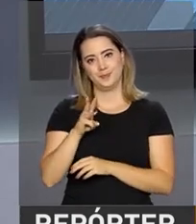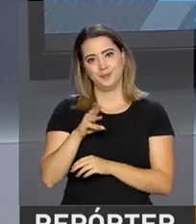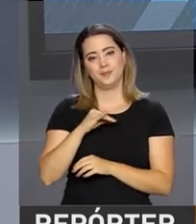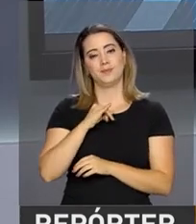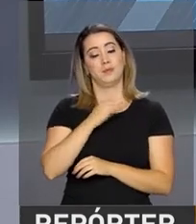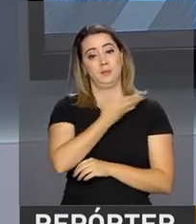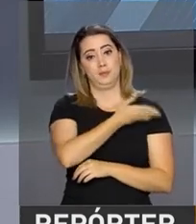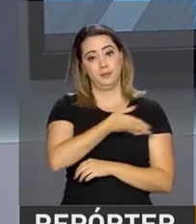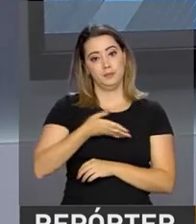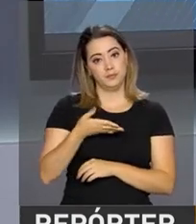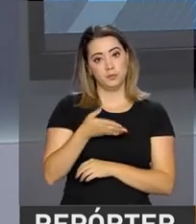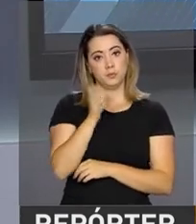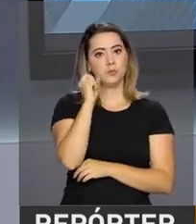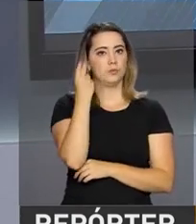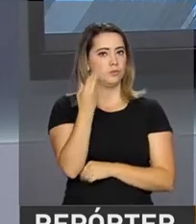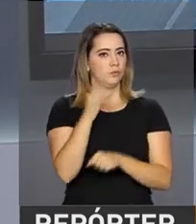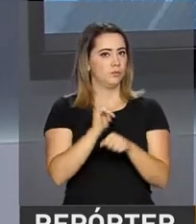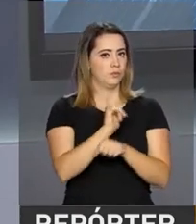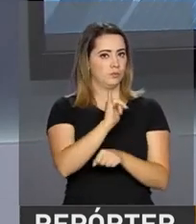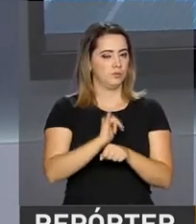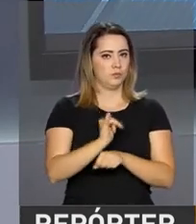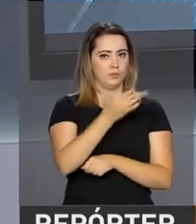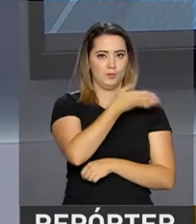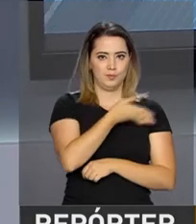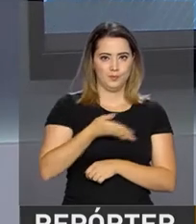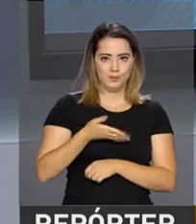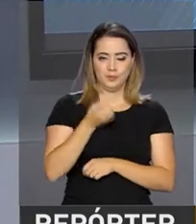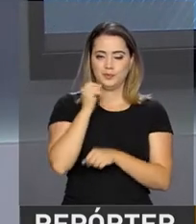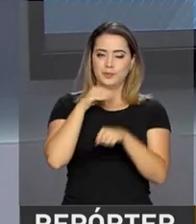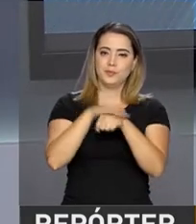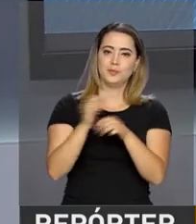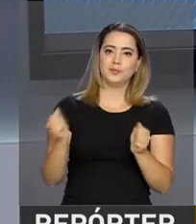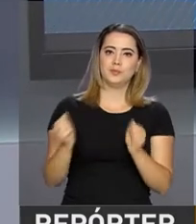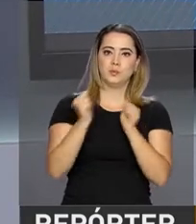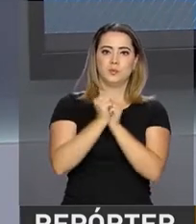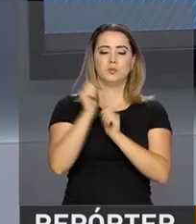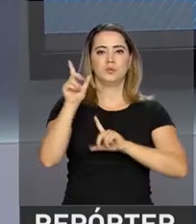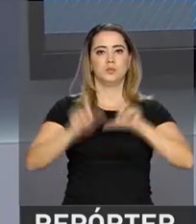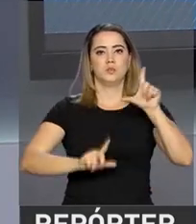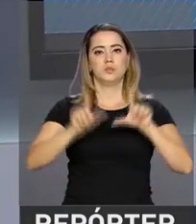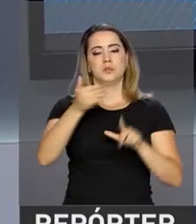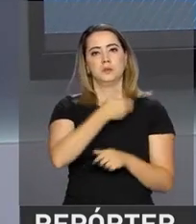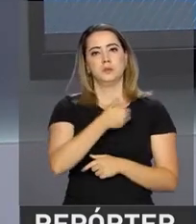internet no site da NBR ou em nosso canal no YouTube. Uma boa noite para você e